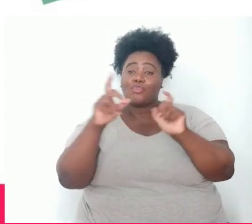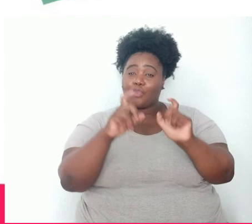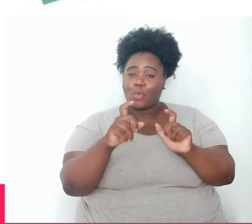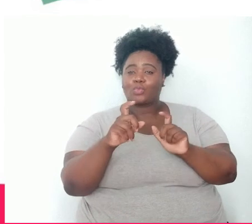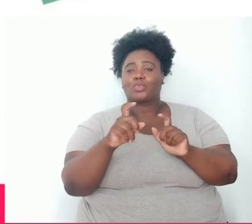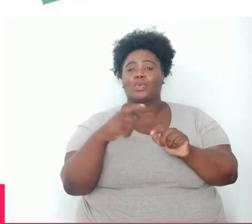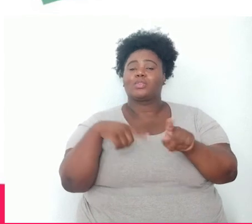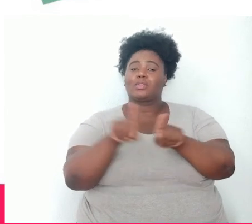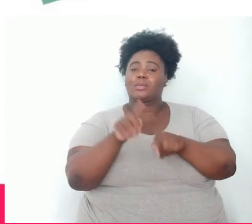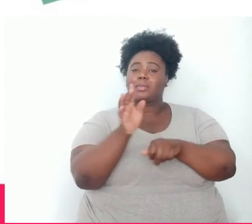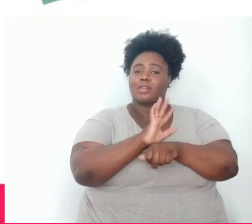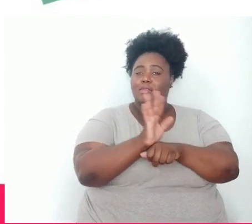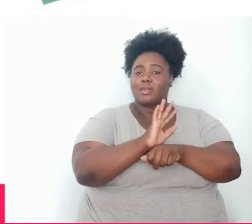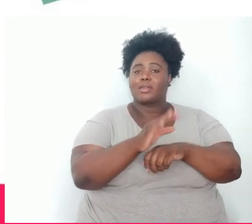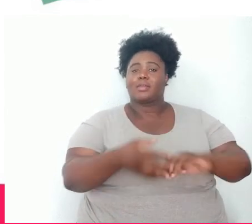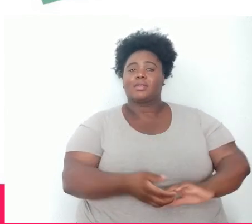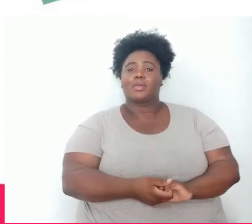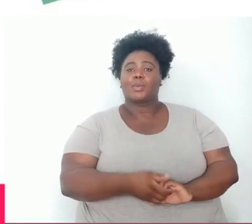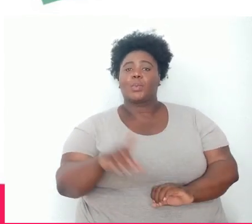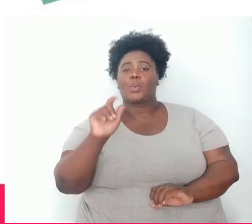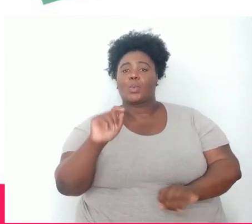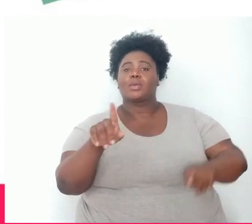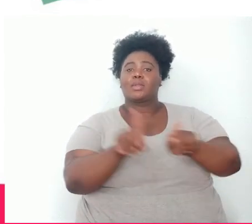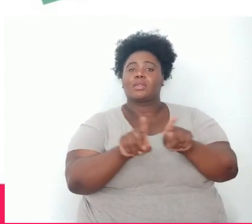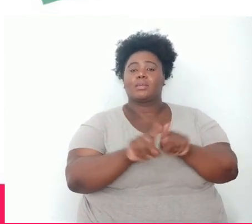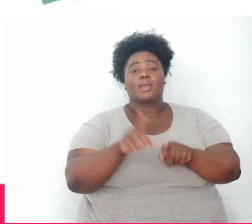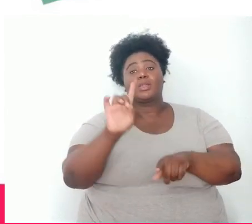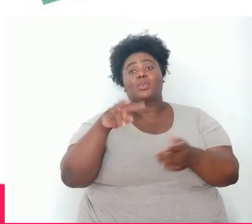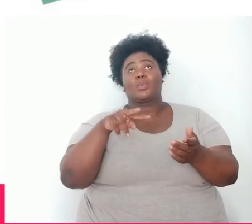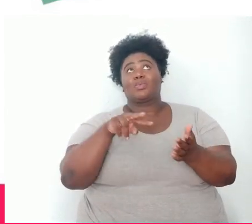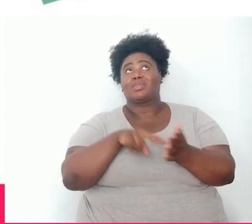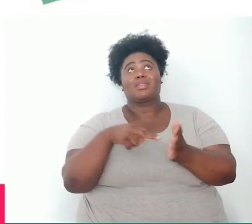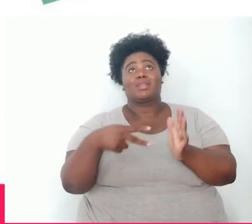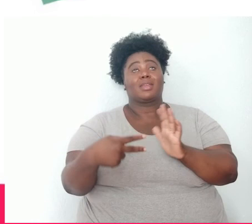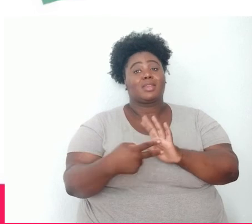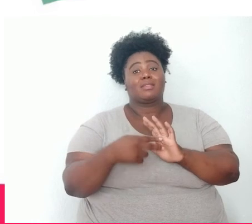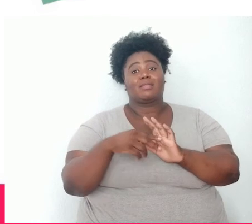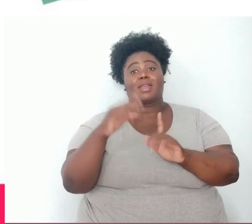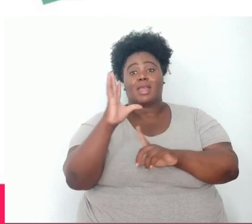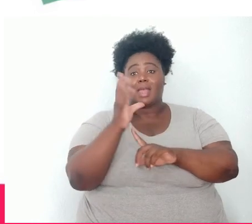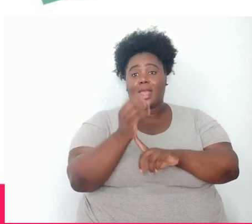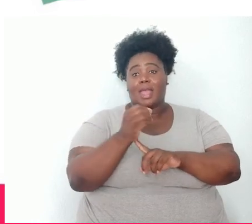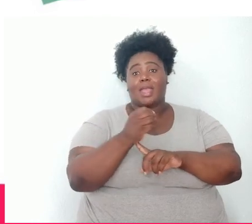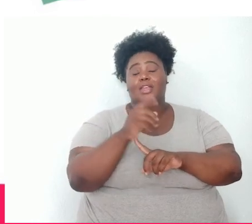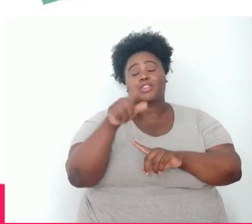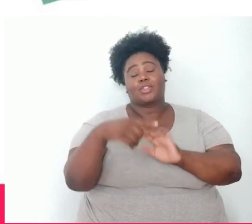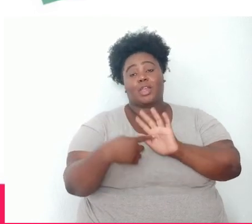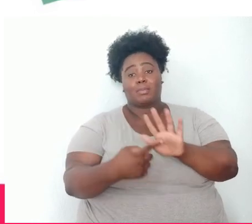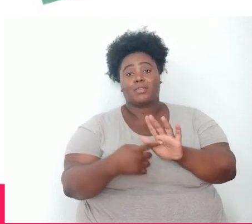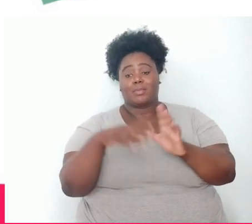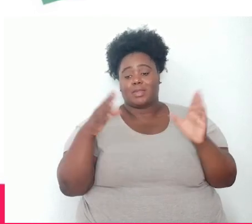fotográfico, registro de vídeo também, o que também não quer dizer que o artista da performance se limite na